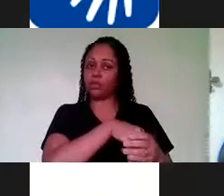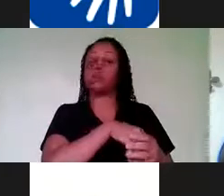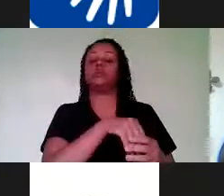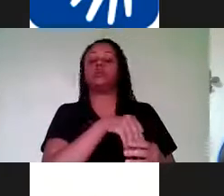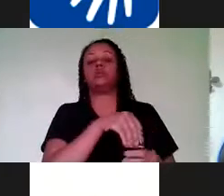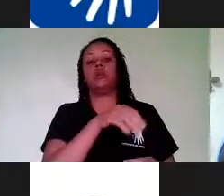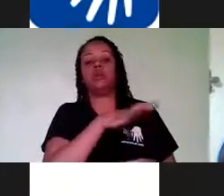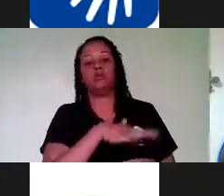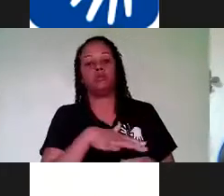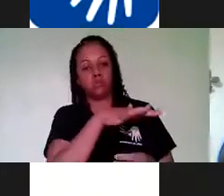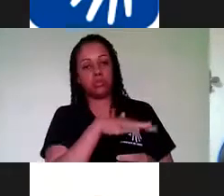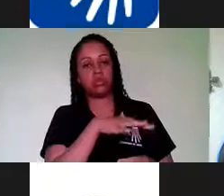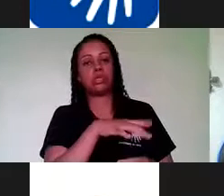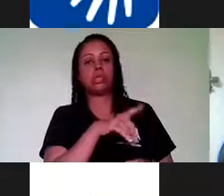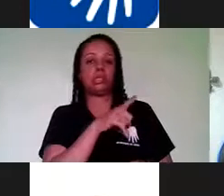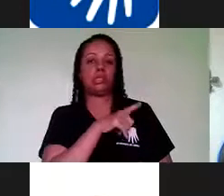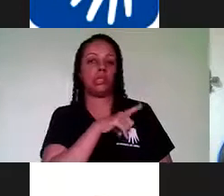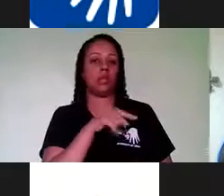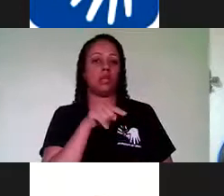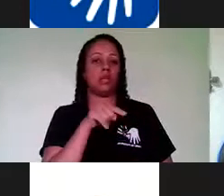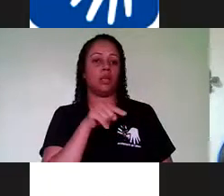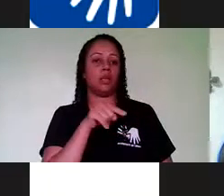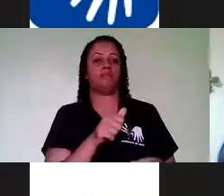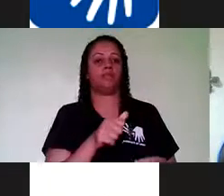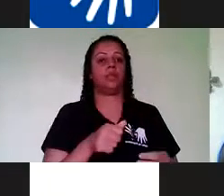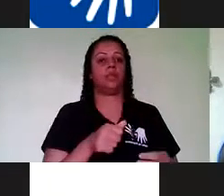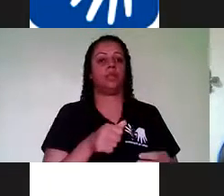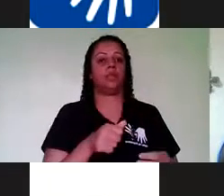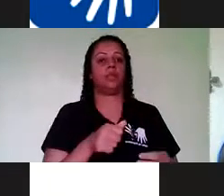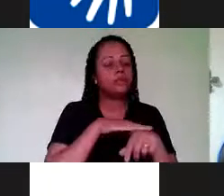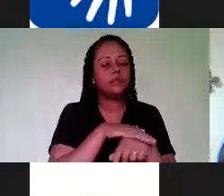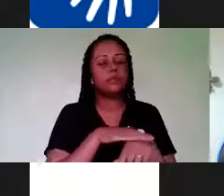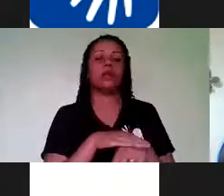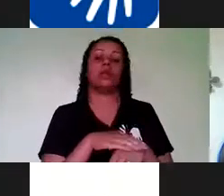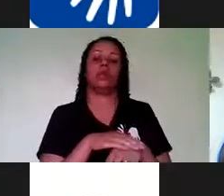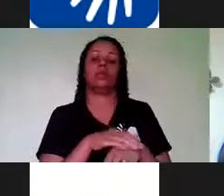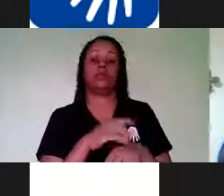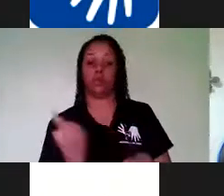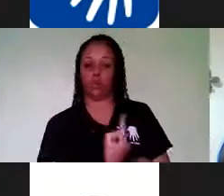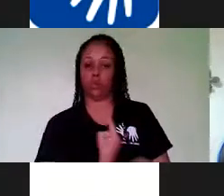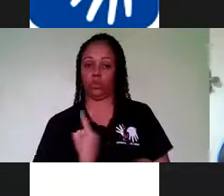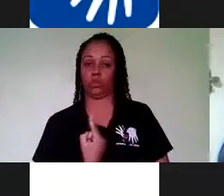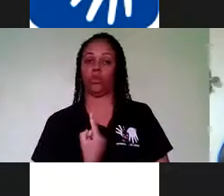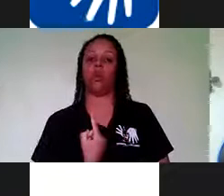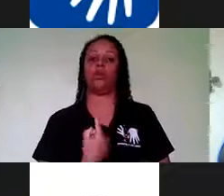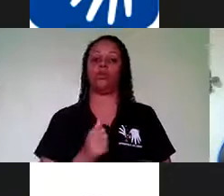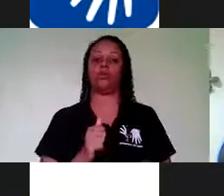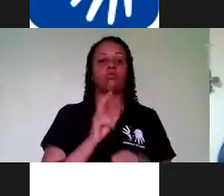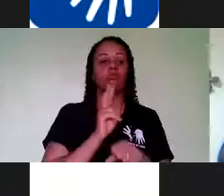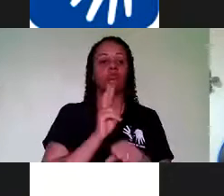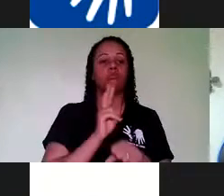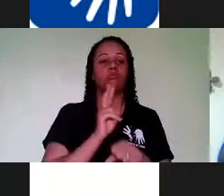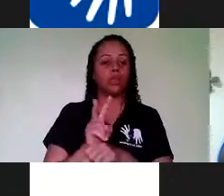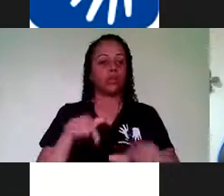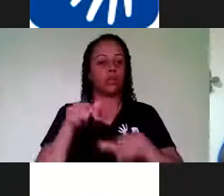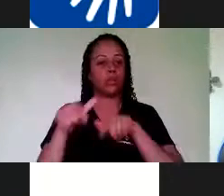havido uma polêmica bastante grande. Nós, enquanto Auditoria Fiscal do Trabalho, temos